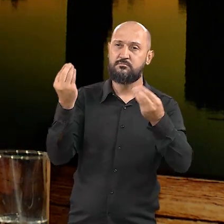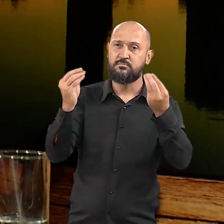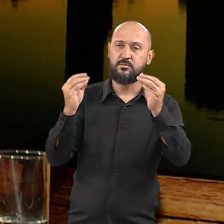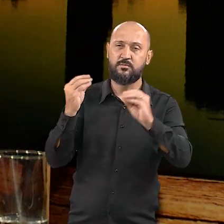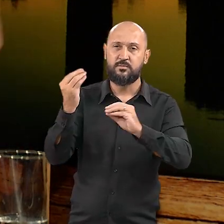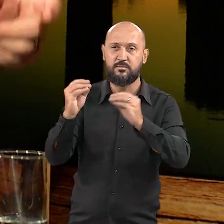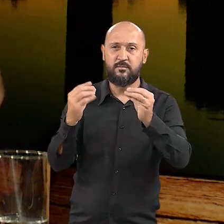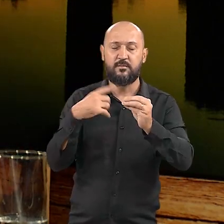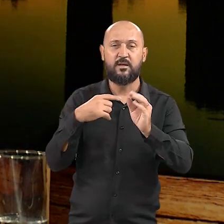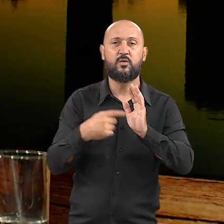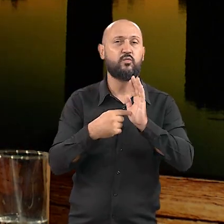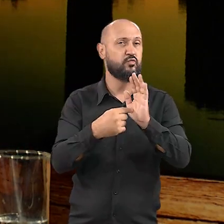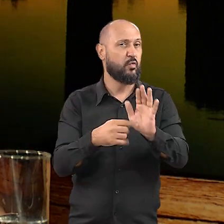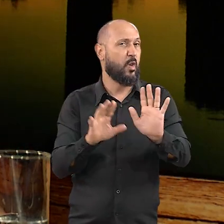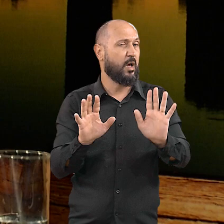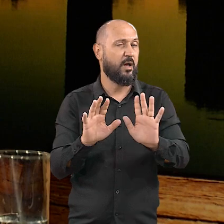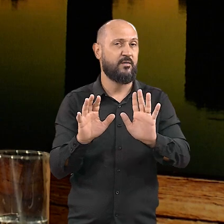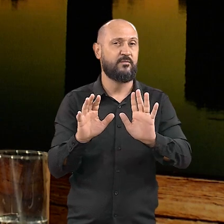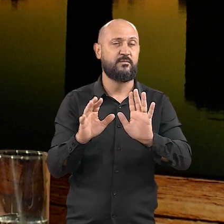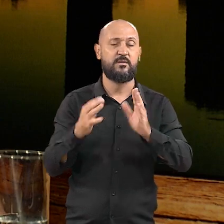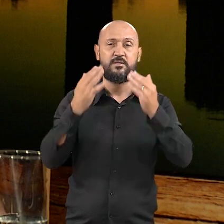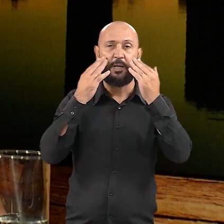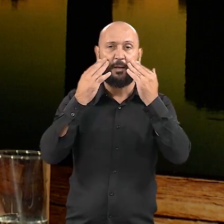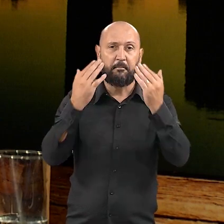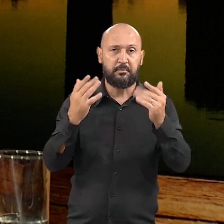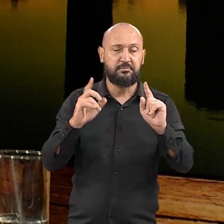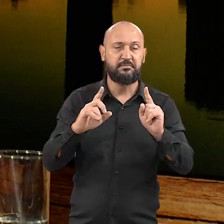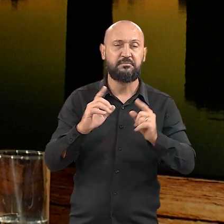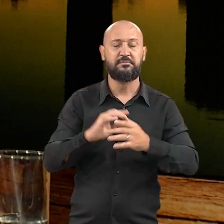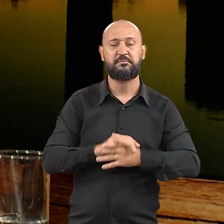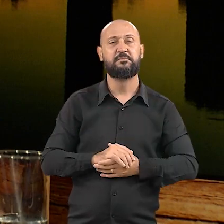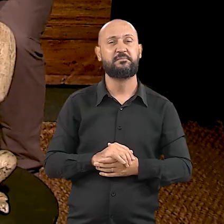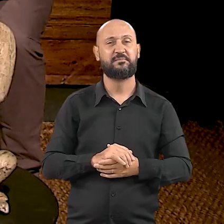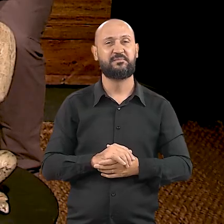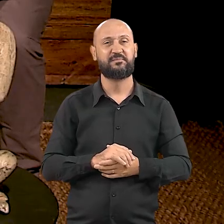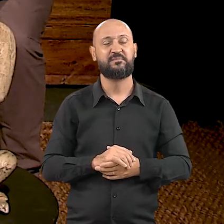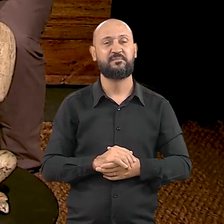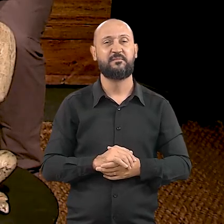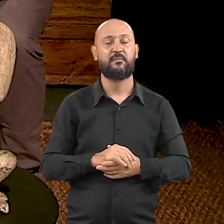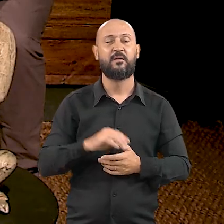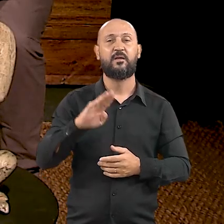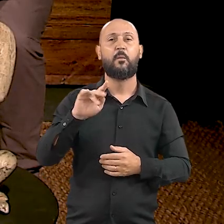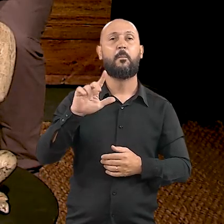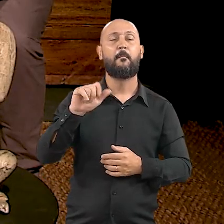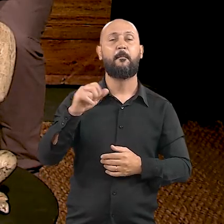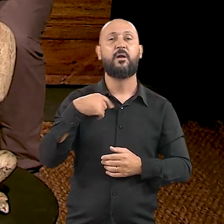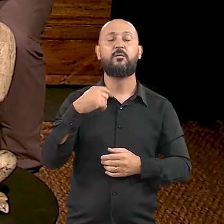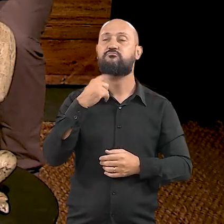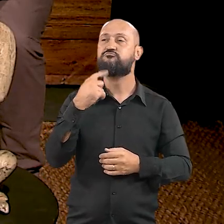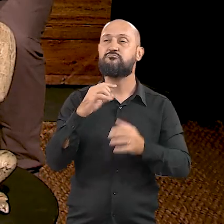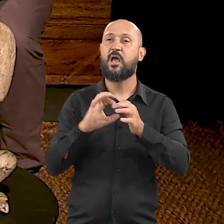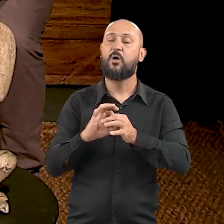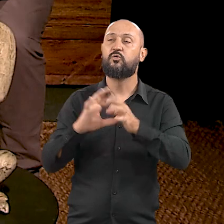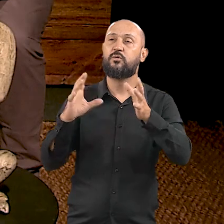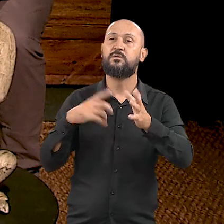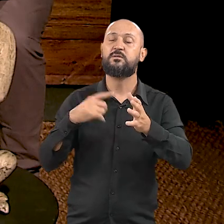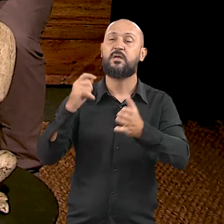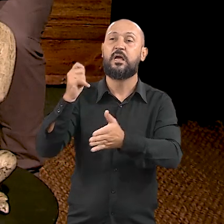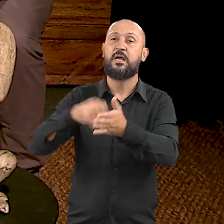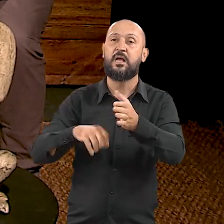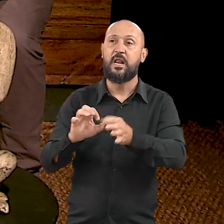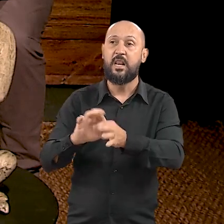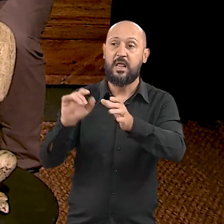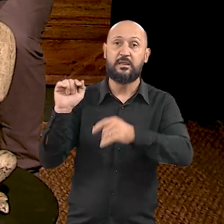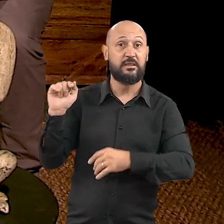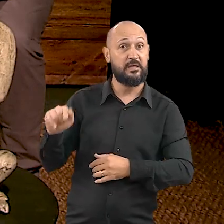de arquivo dele. Ele não era muito de se colocar, de se expor e tal. E o E o Bala daí não conseguia autorização para... Queria